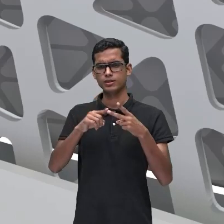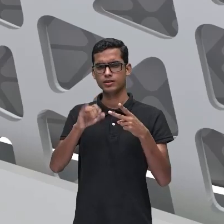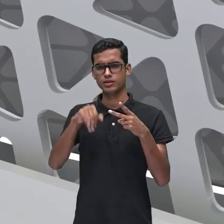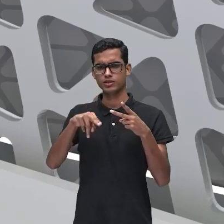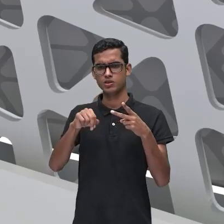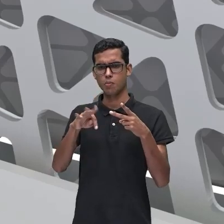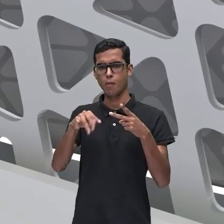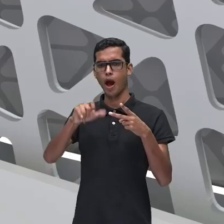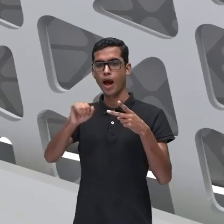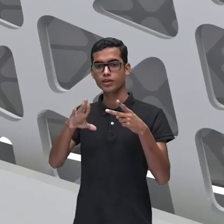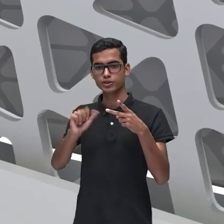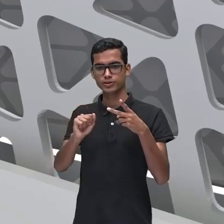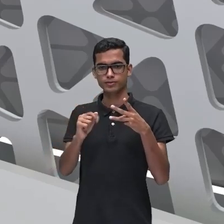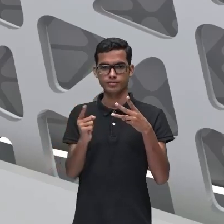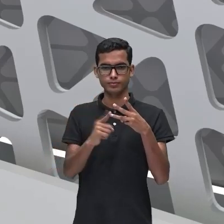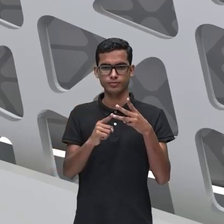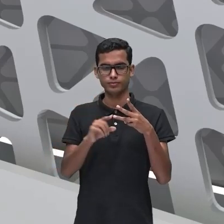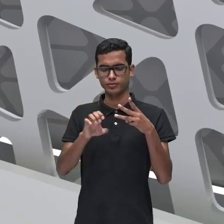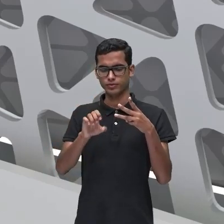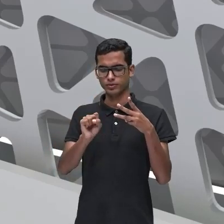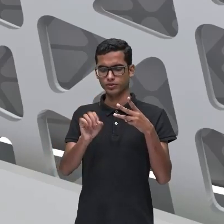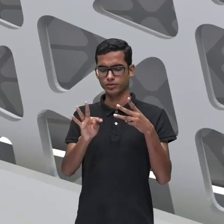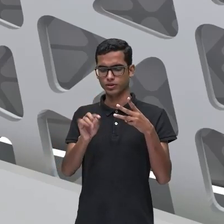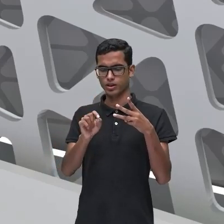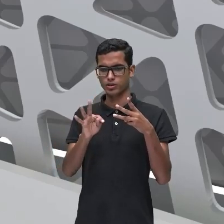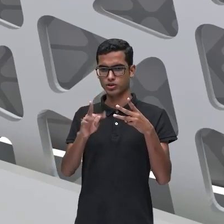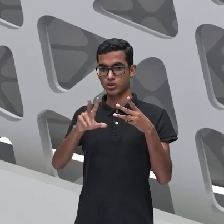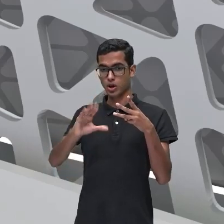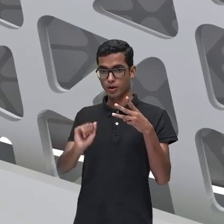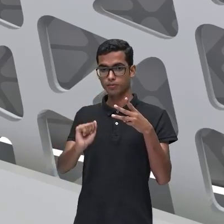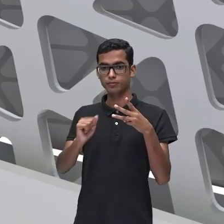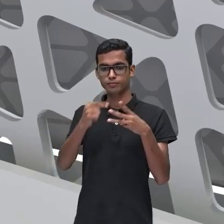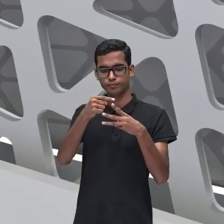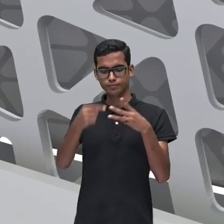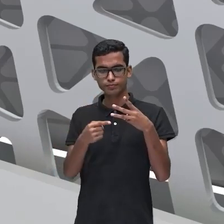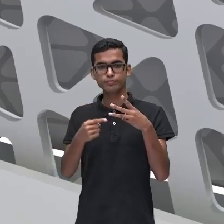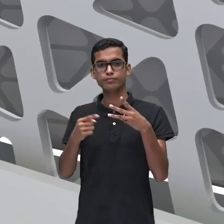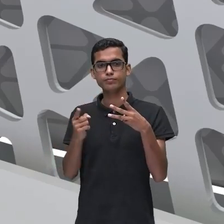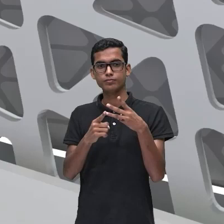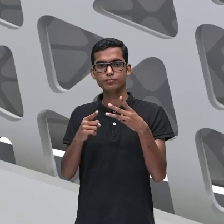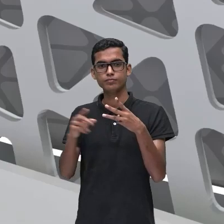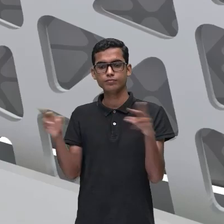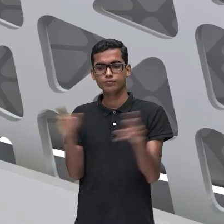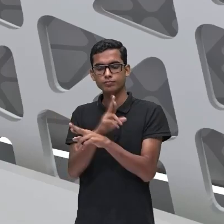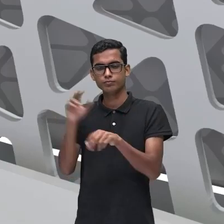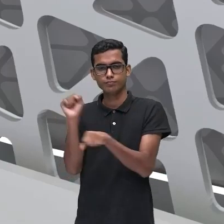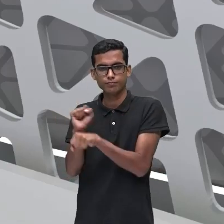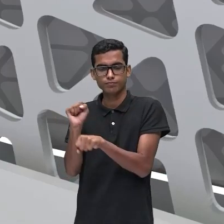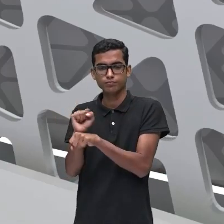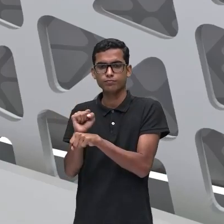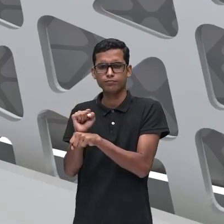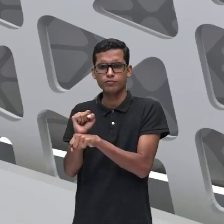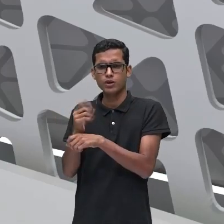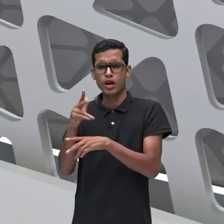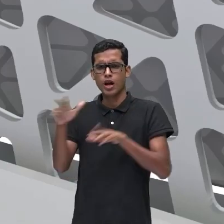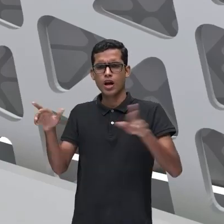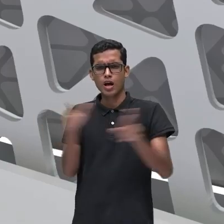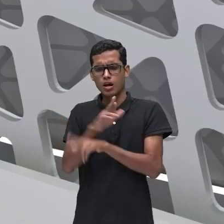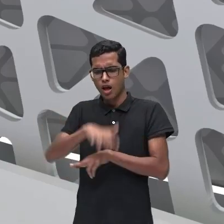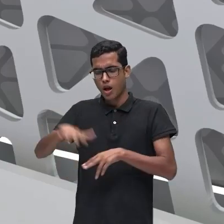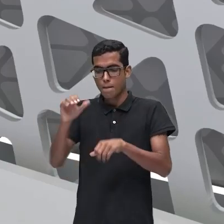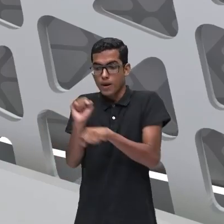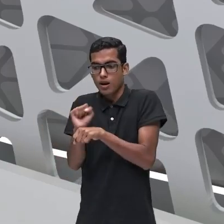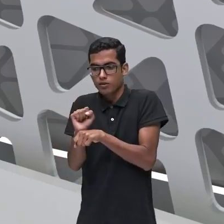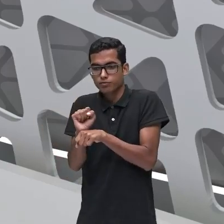nós vamos estudar estão relacionados aí com a parte estática da física. E nós vamos